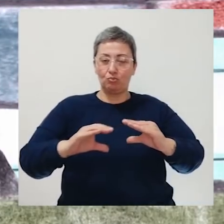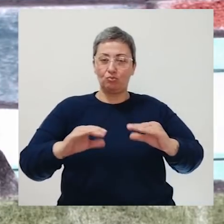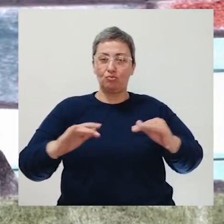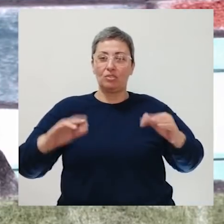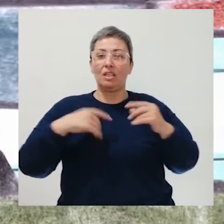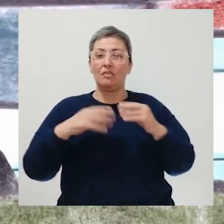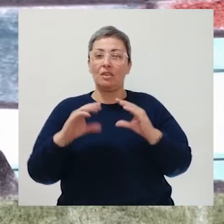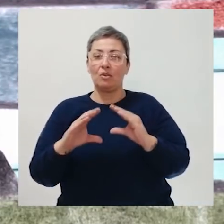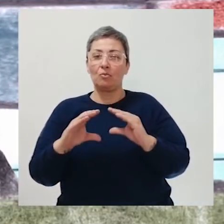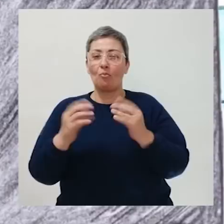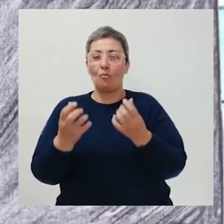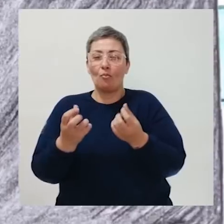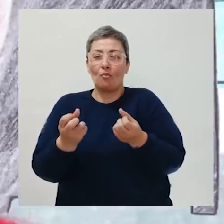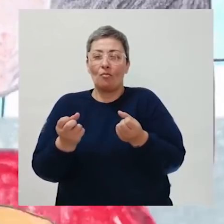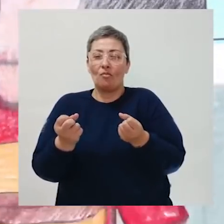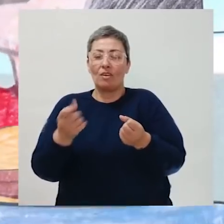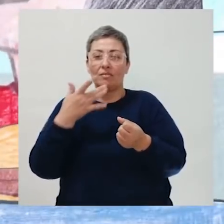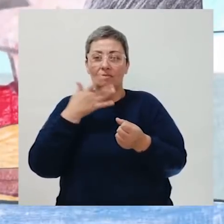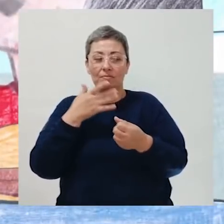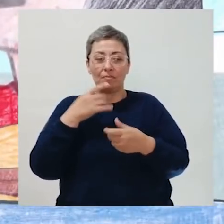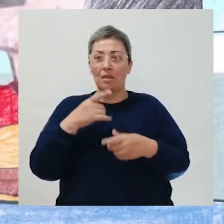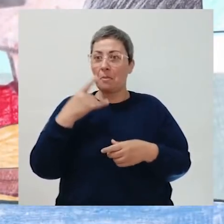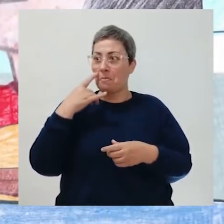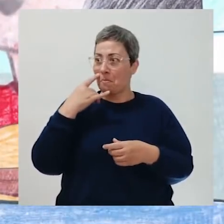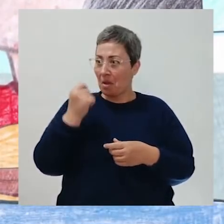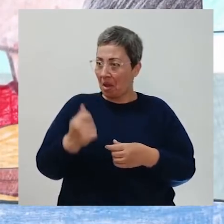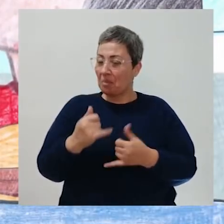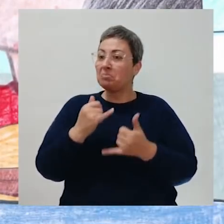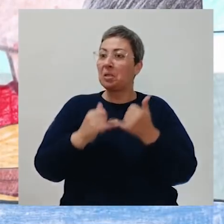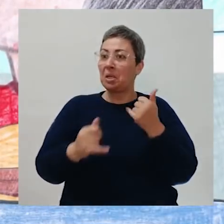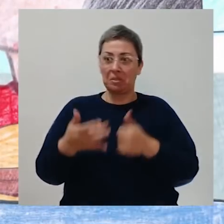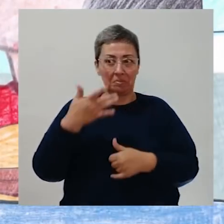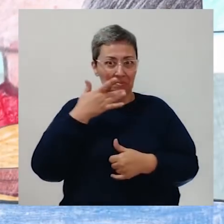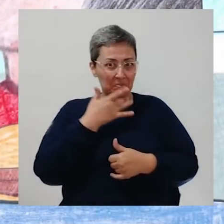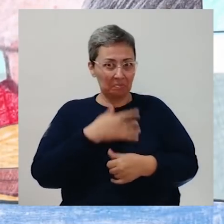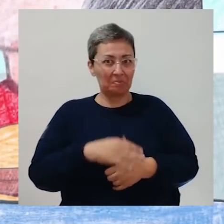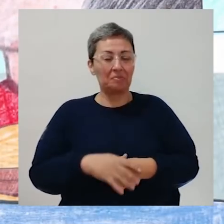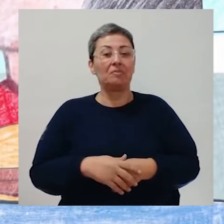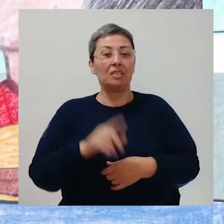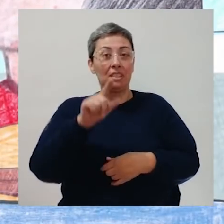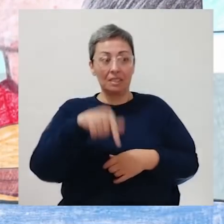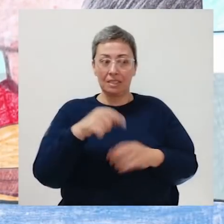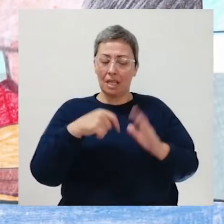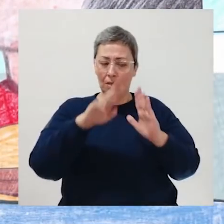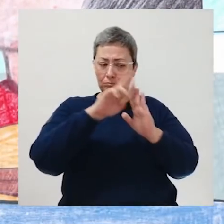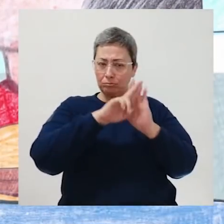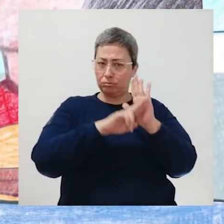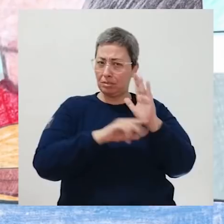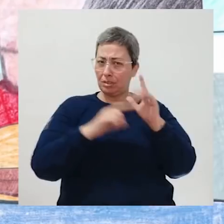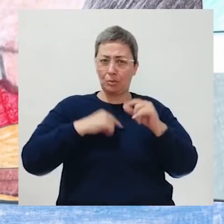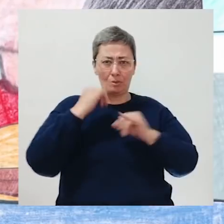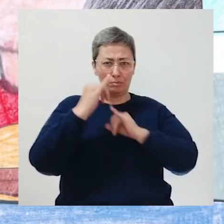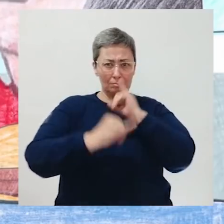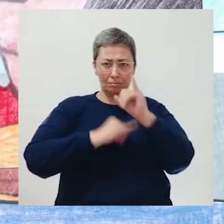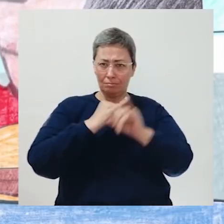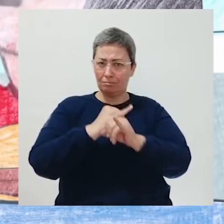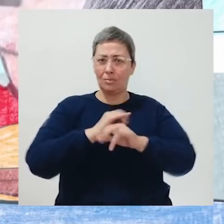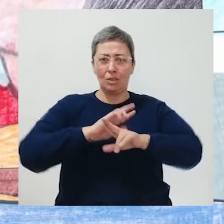hambúrguer fica sequinho. Pai, isso parece bom. Tem receitas ótimas na